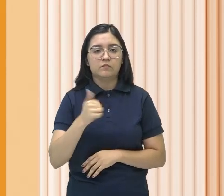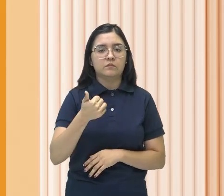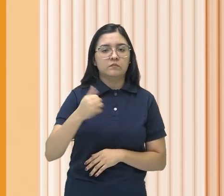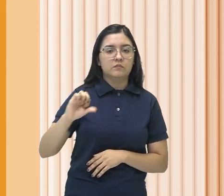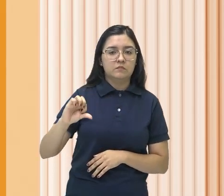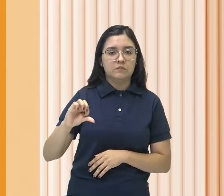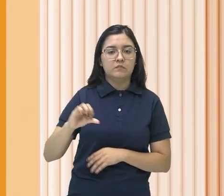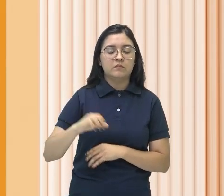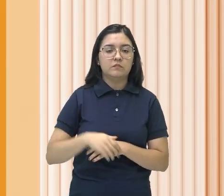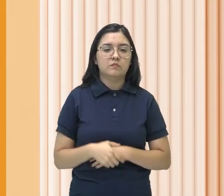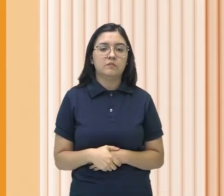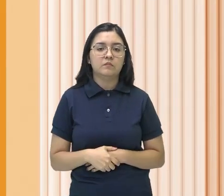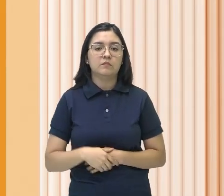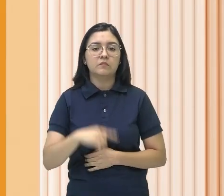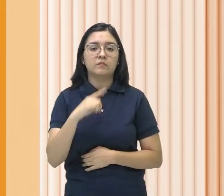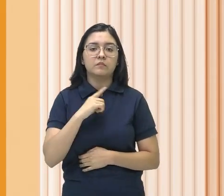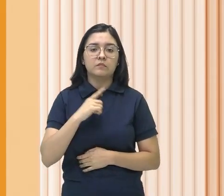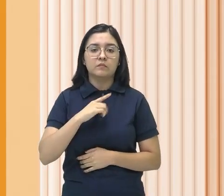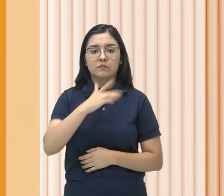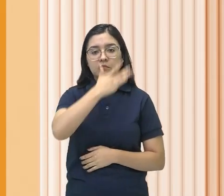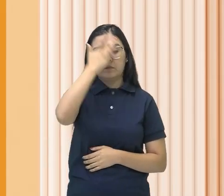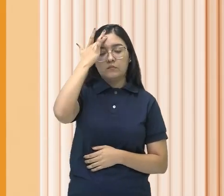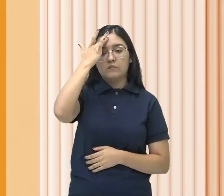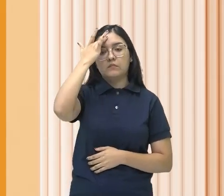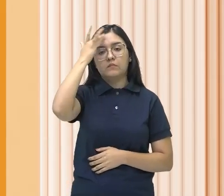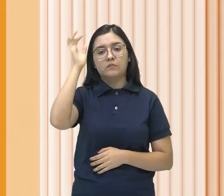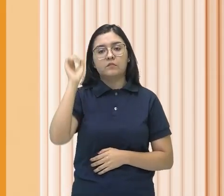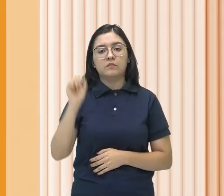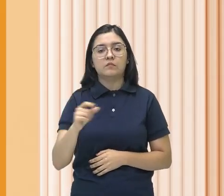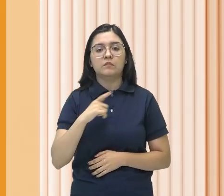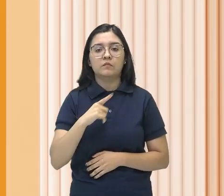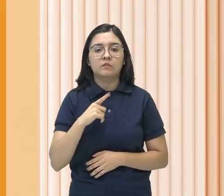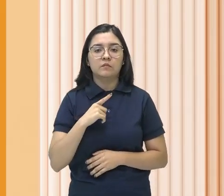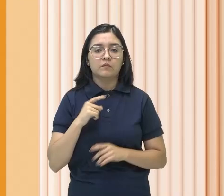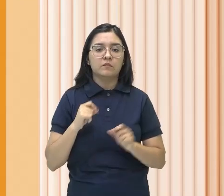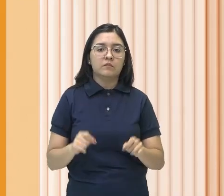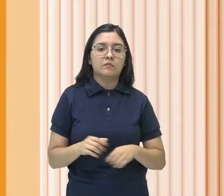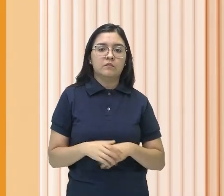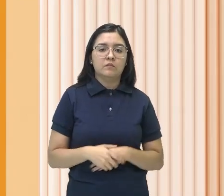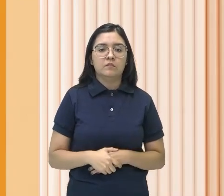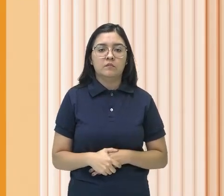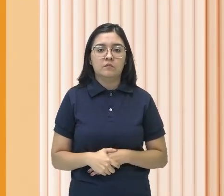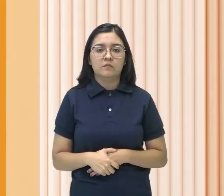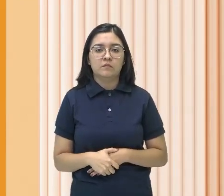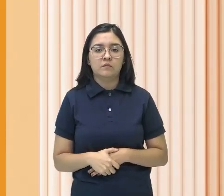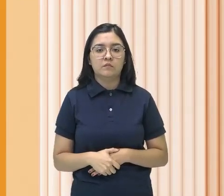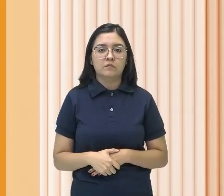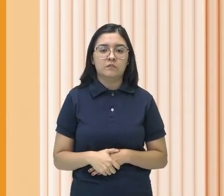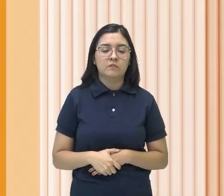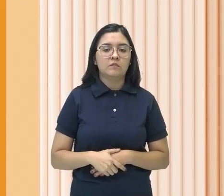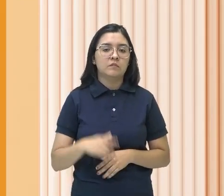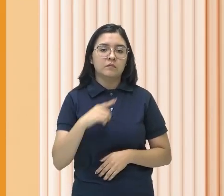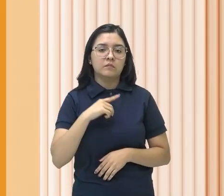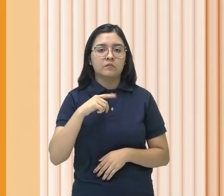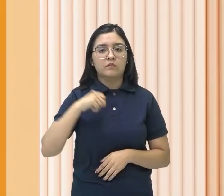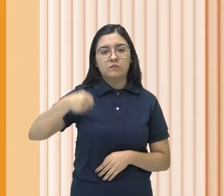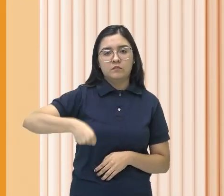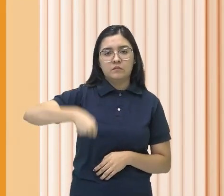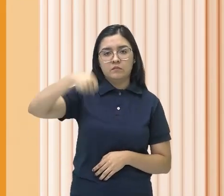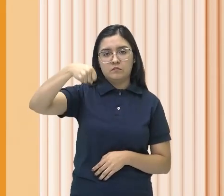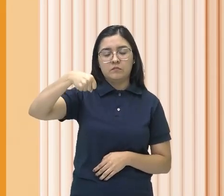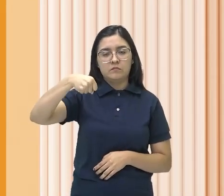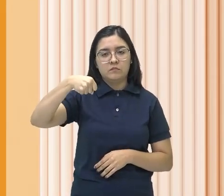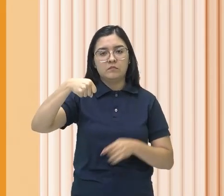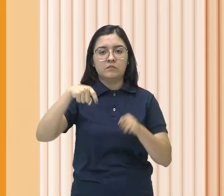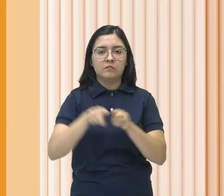XIX, né, existia aquelas pessoas que os portes, né, eram com lampião, né, que acendia os